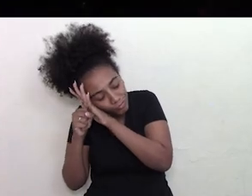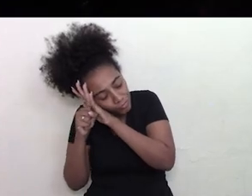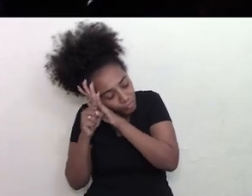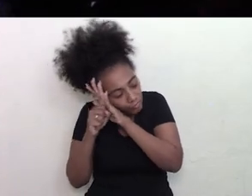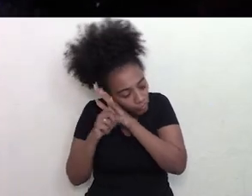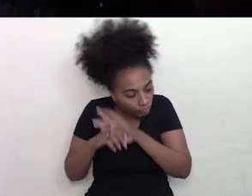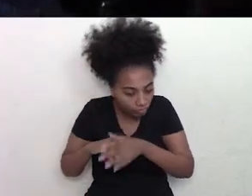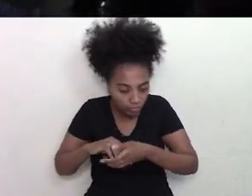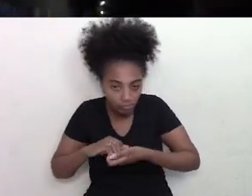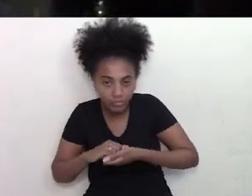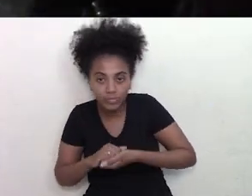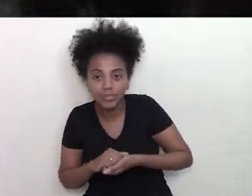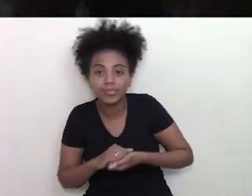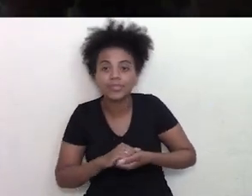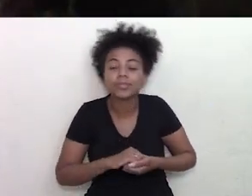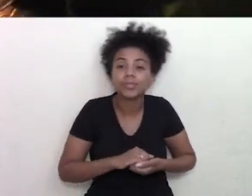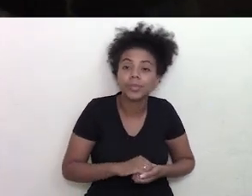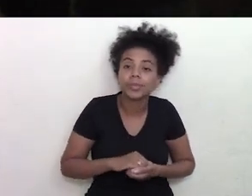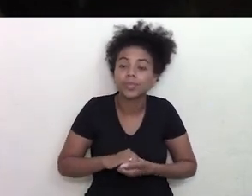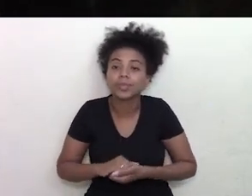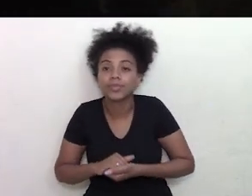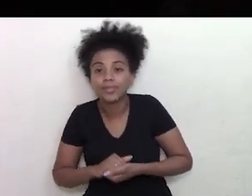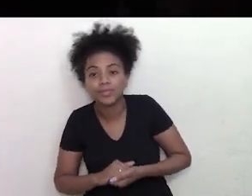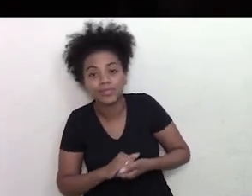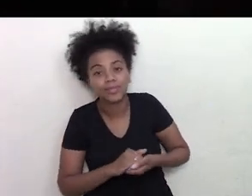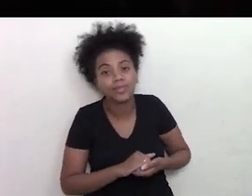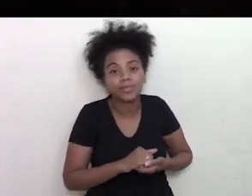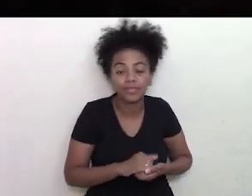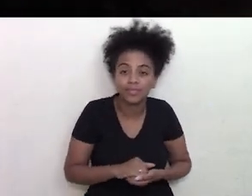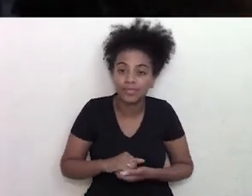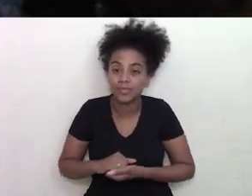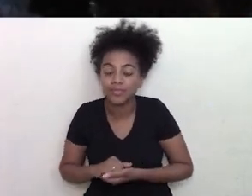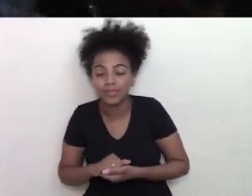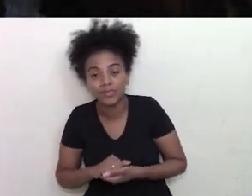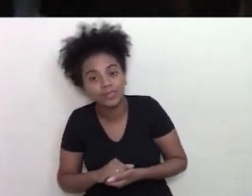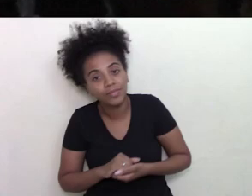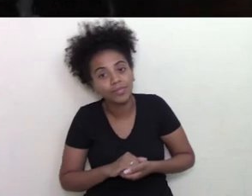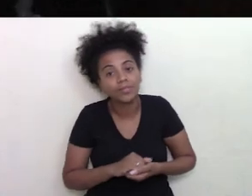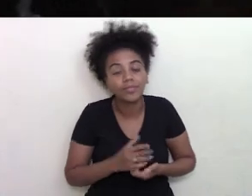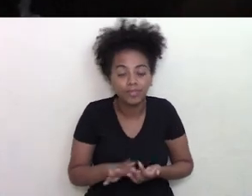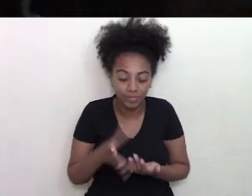Vai, vagabundo! Ai, papai!